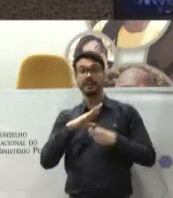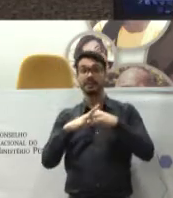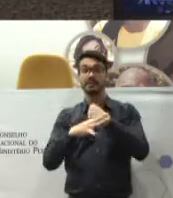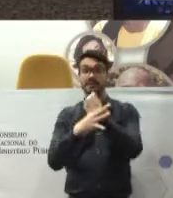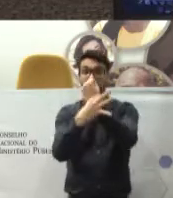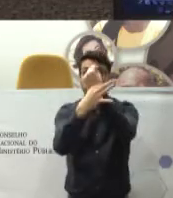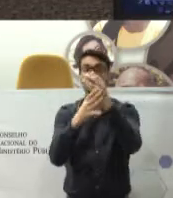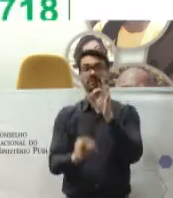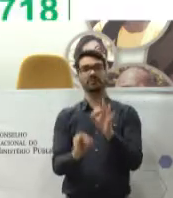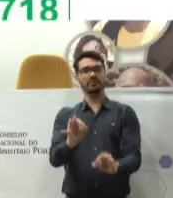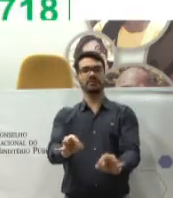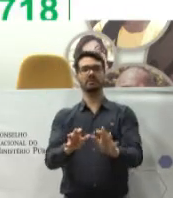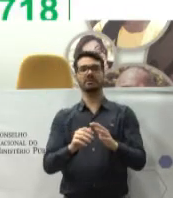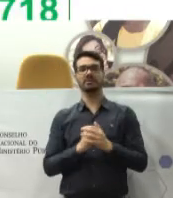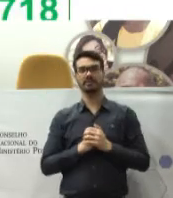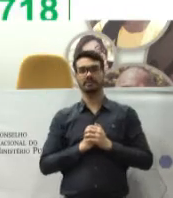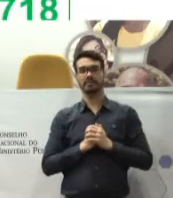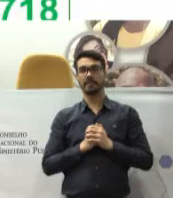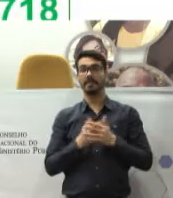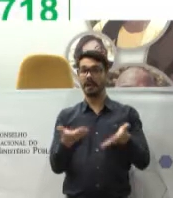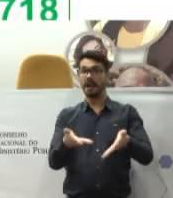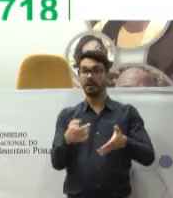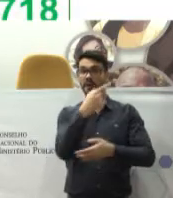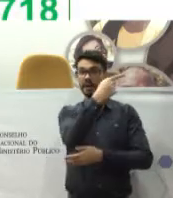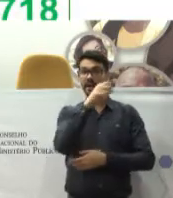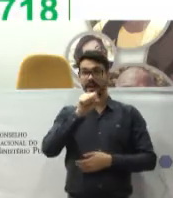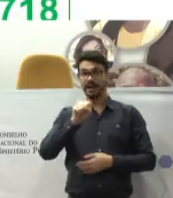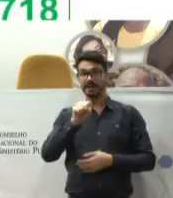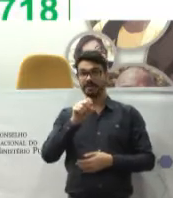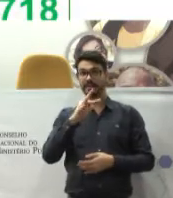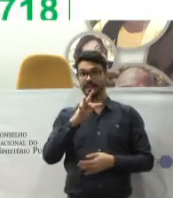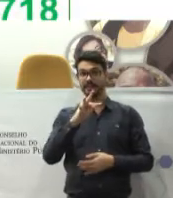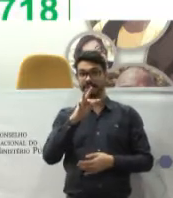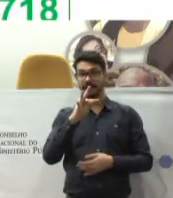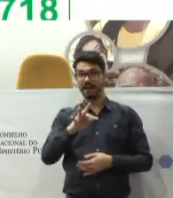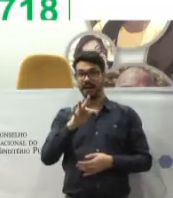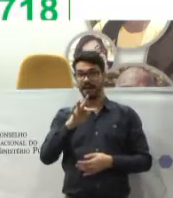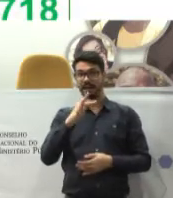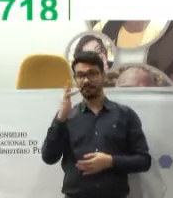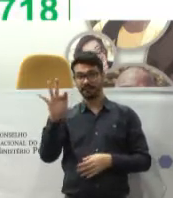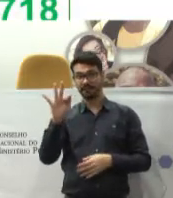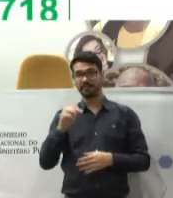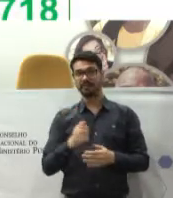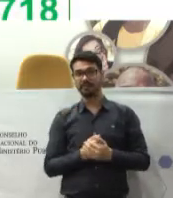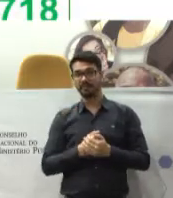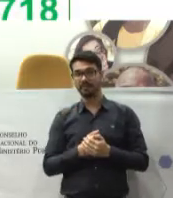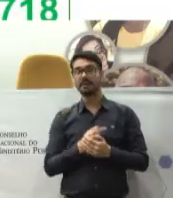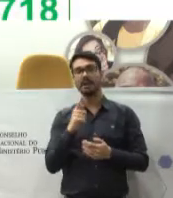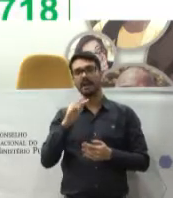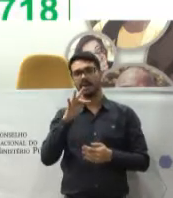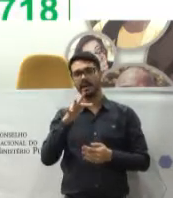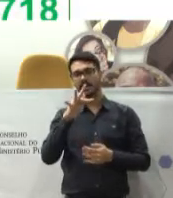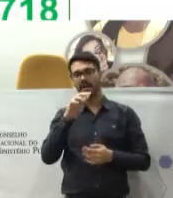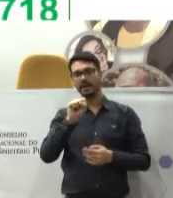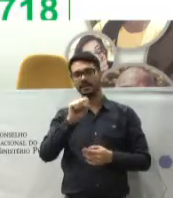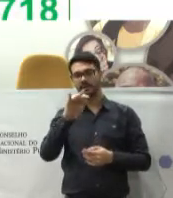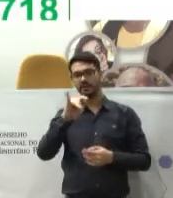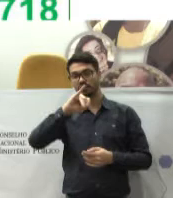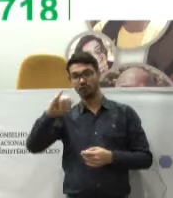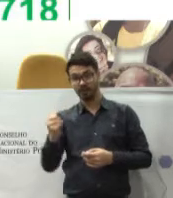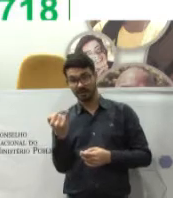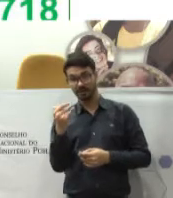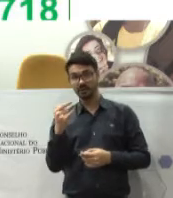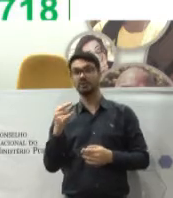demanda que está impactando. Agora vem o Superior Tribunal de Justiça. Eu não vou entrar no mérito se eu concordo com tudo que